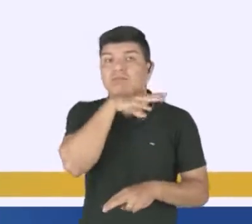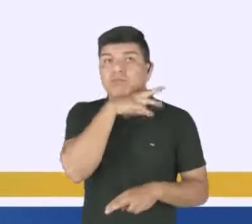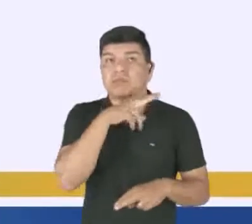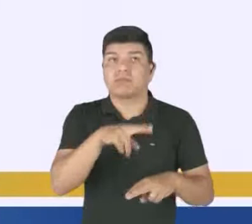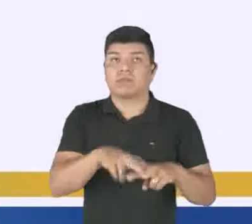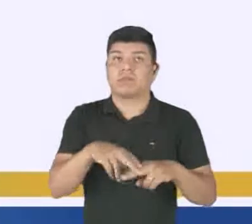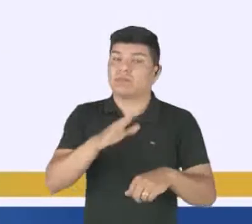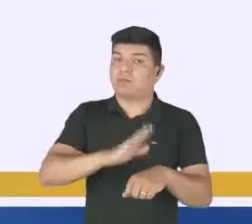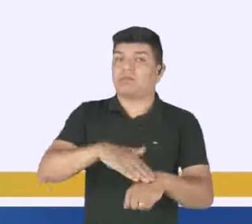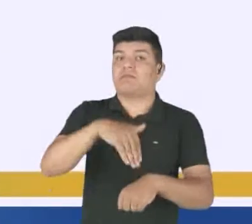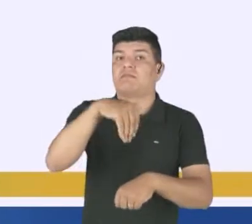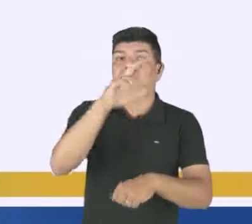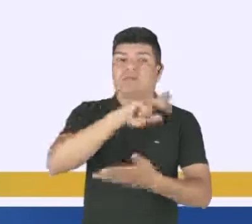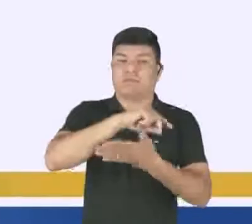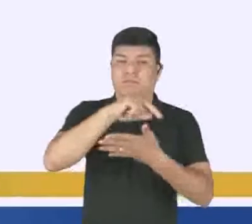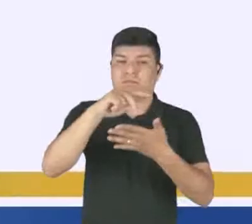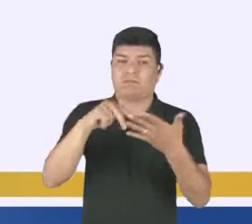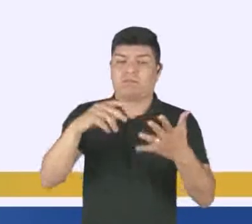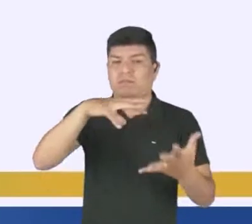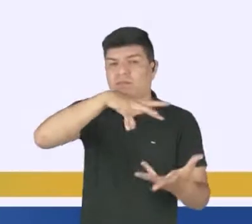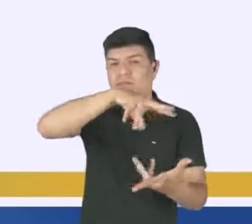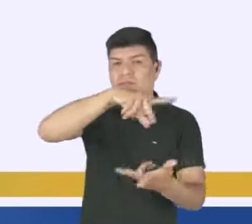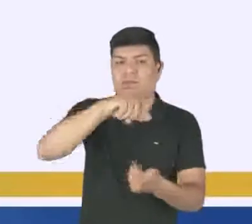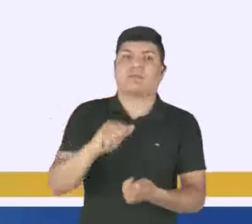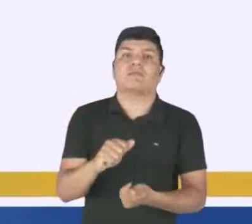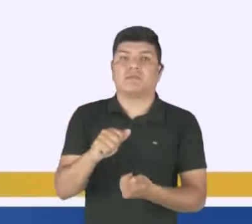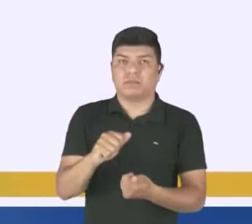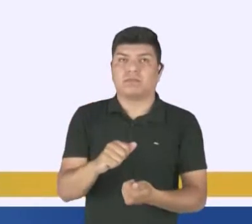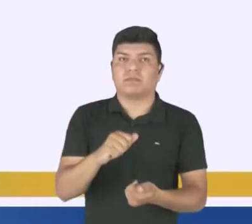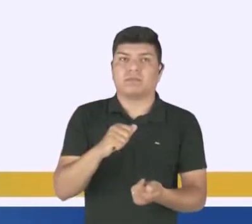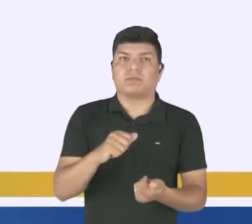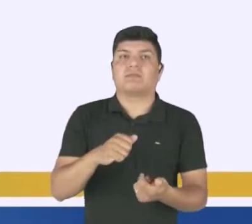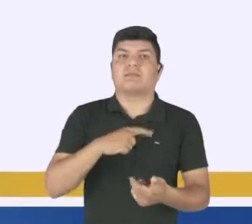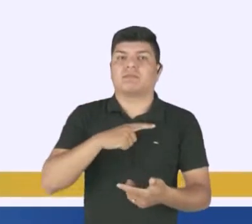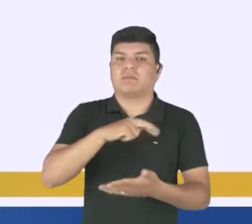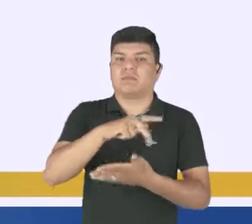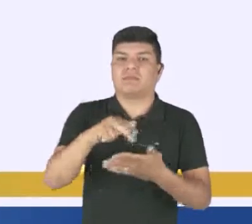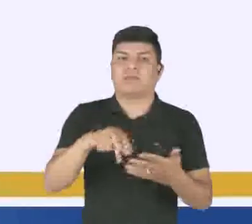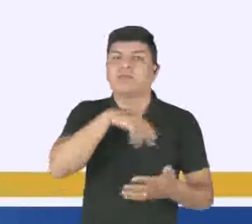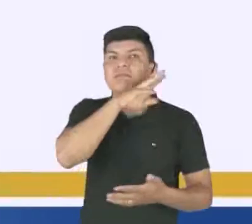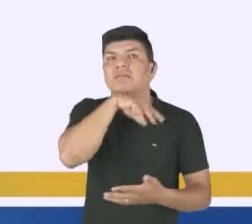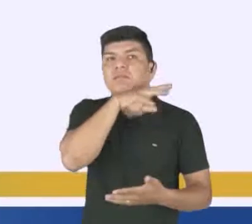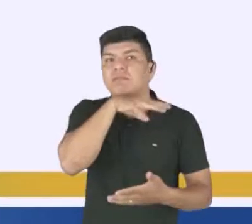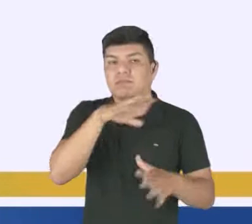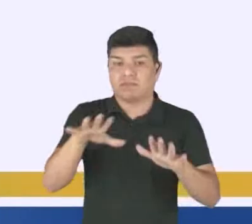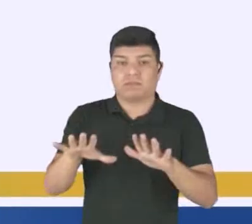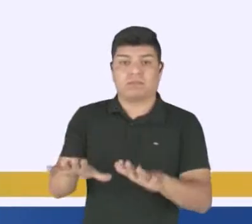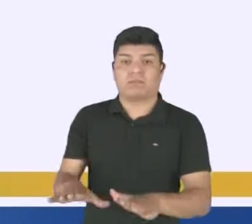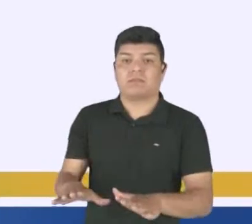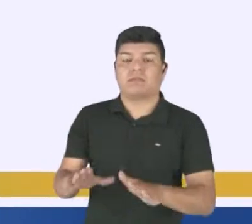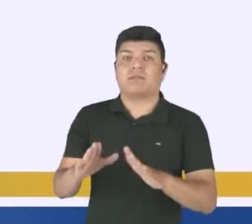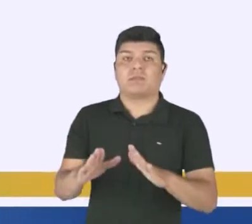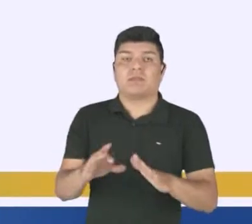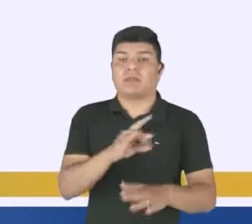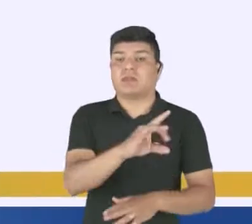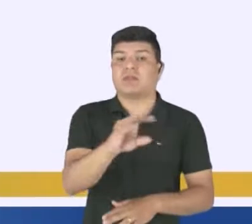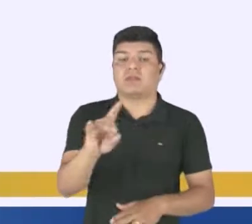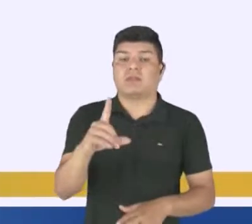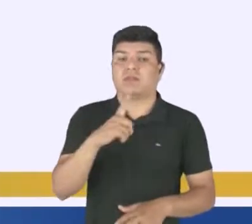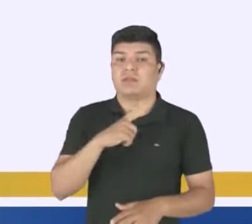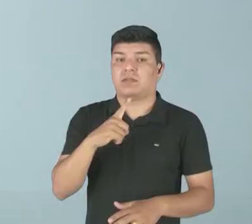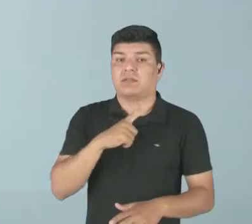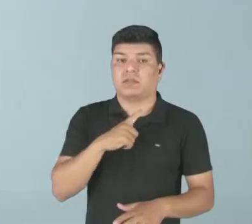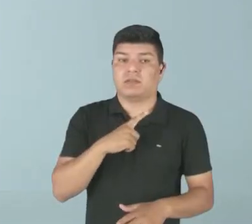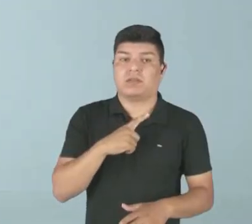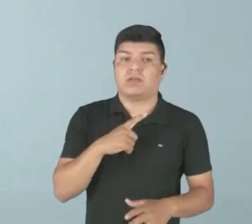a maior biodiversidade do mundo. Existem várias espécies que são abrigadas aqui, cada uma tem seu nicho,